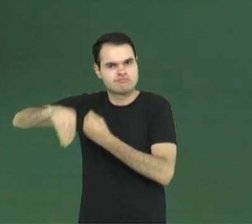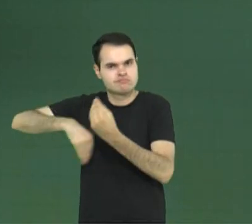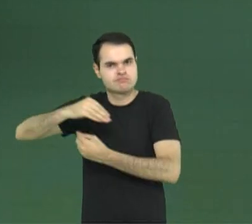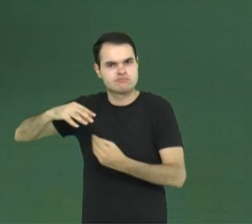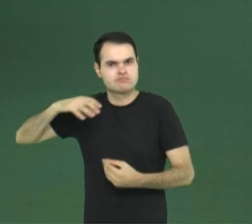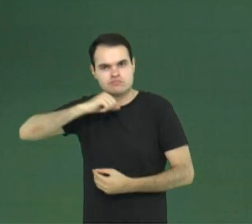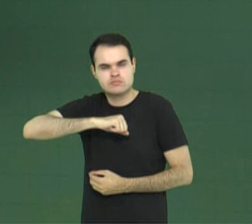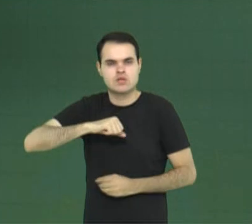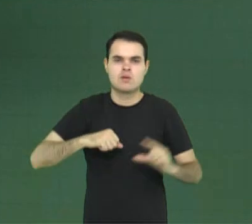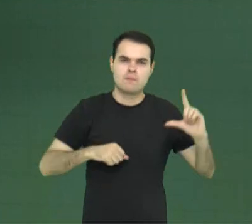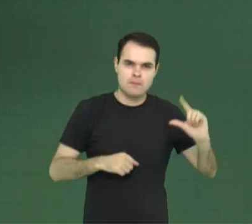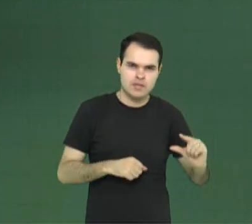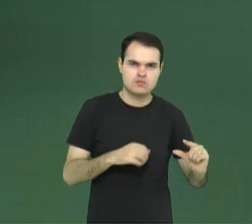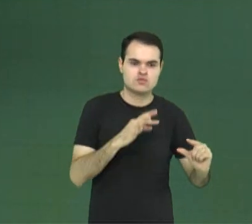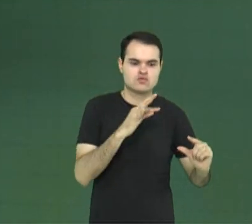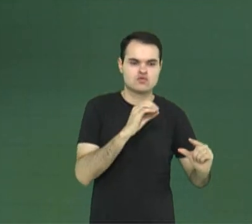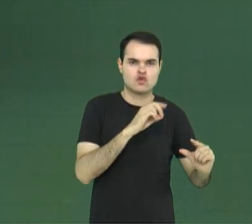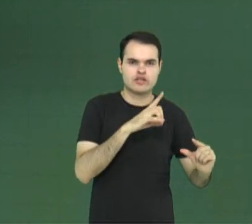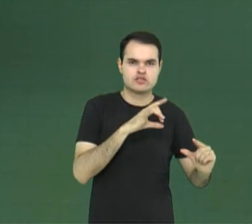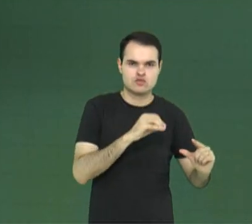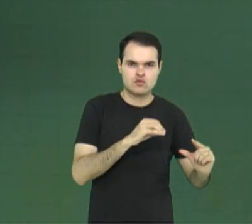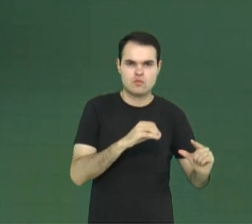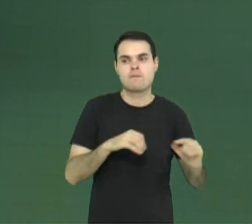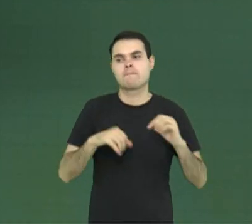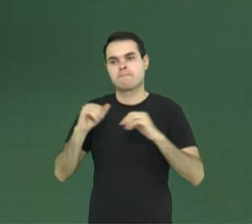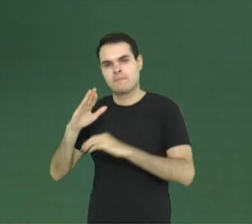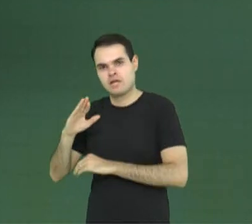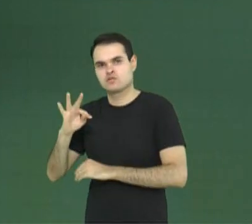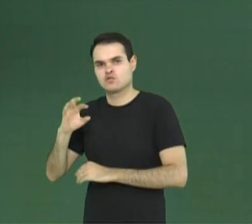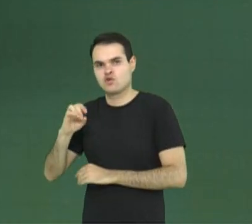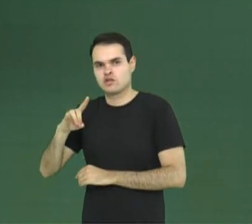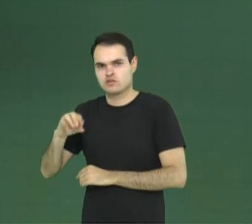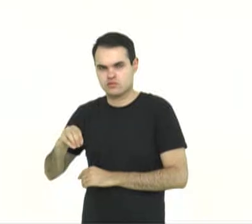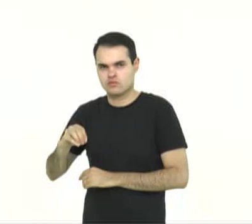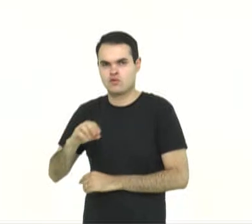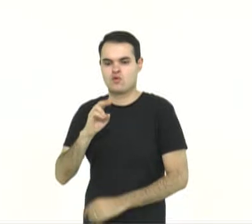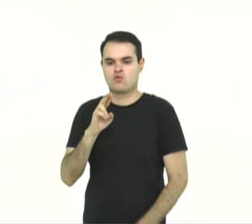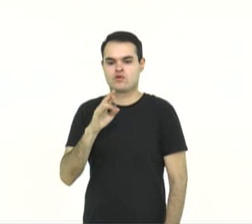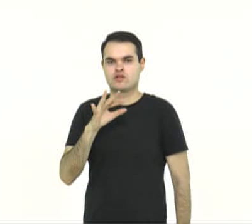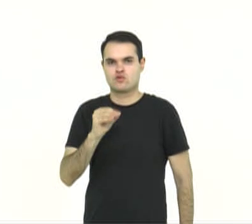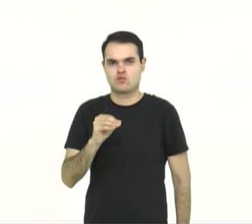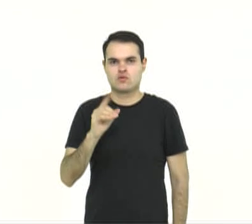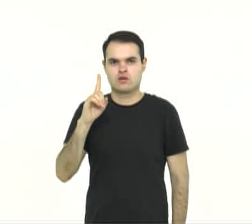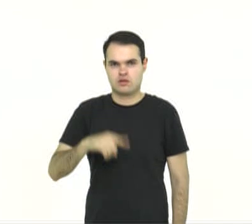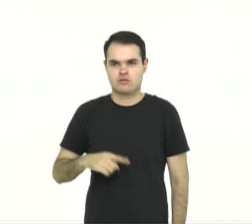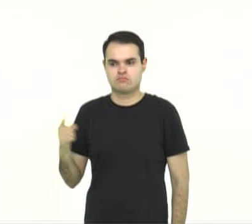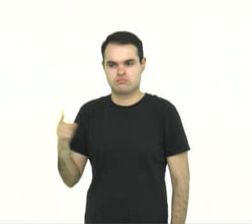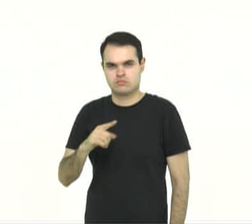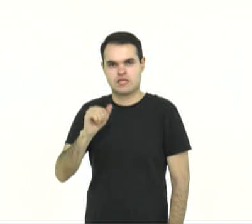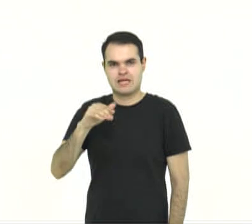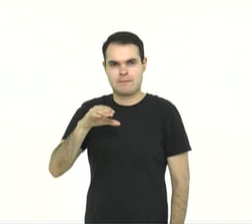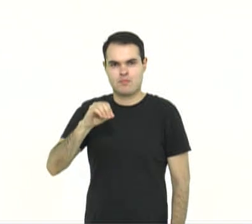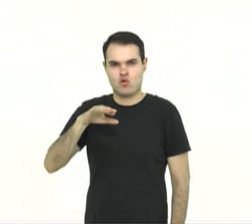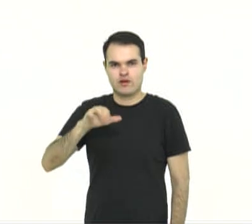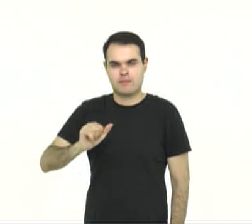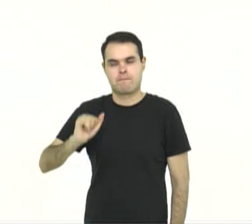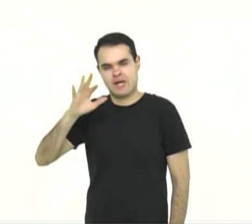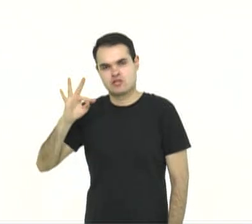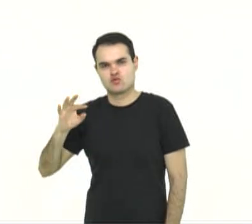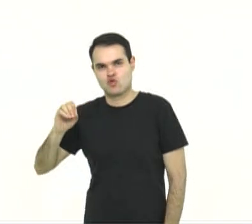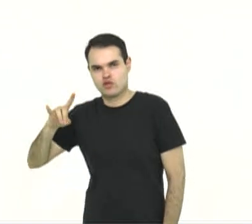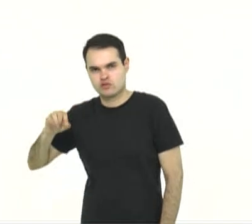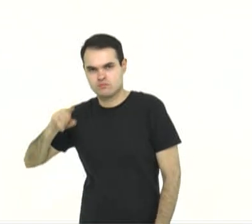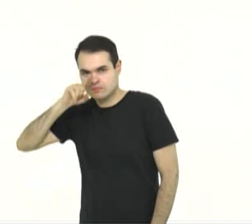menos tóxico até o mais tóxico. Tá? Então, ácido úrico, ureia e amônia, sendo a amônia mais tóxica e